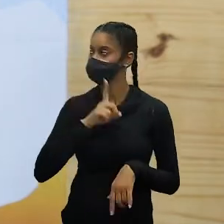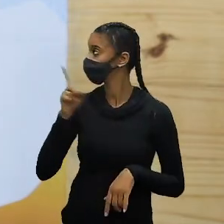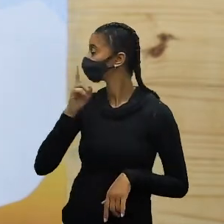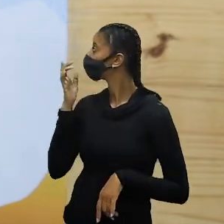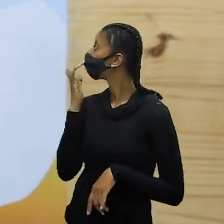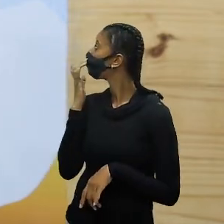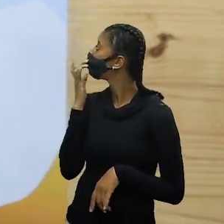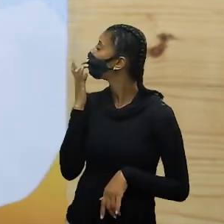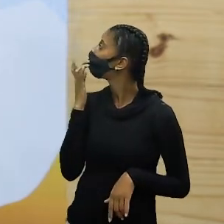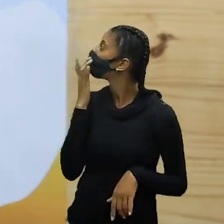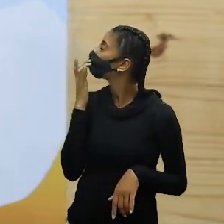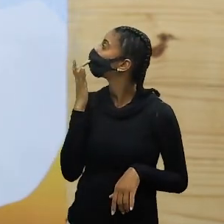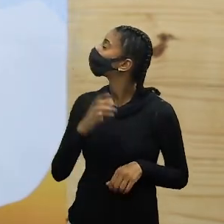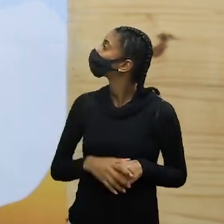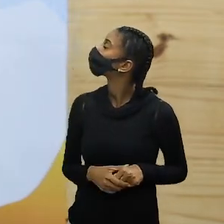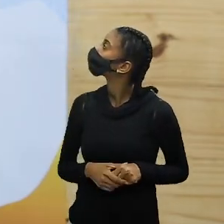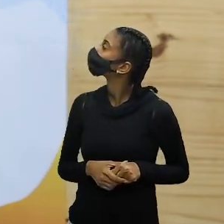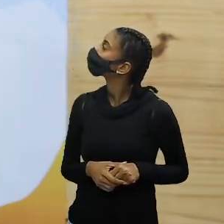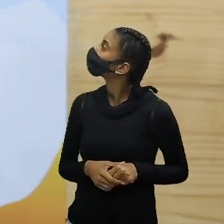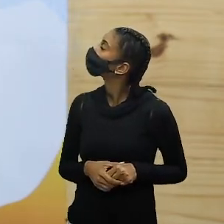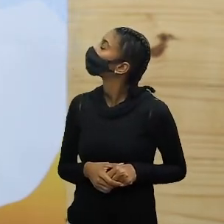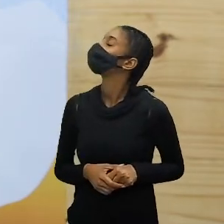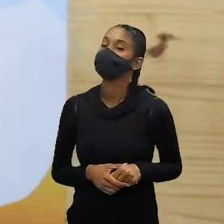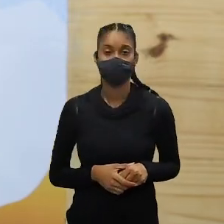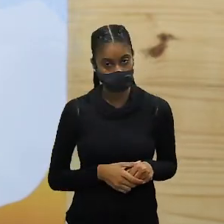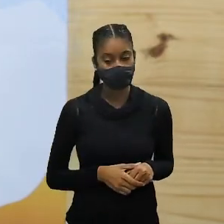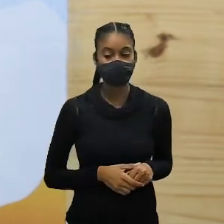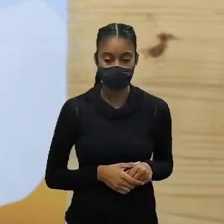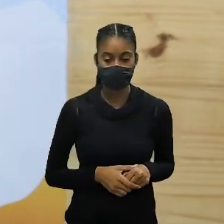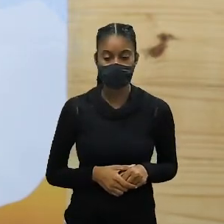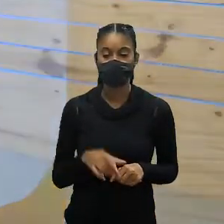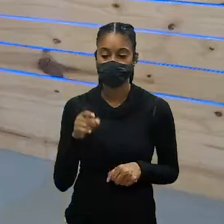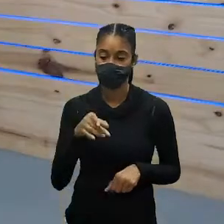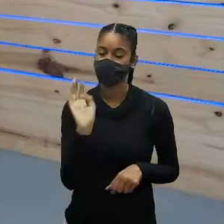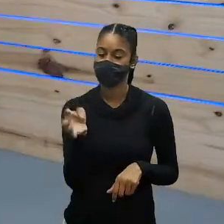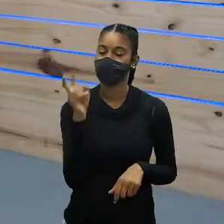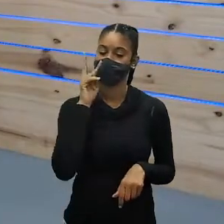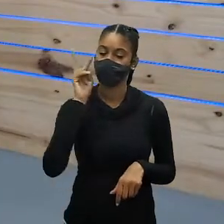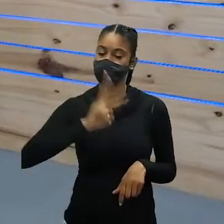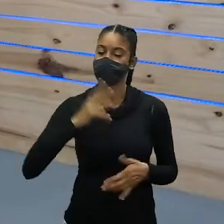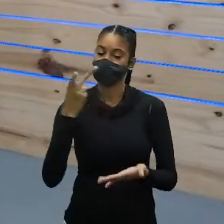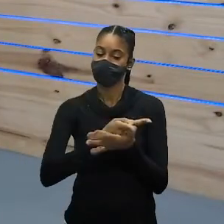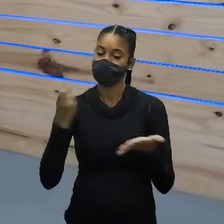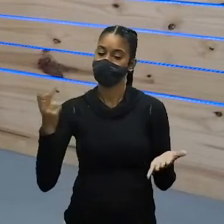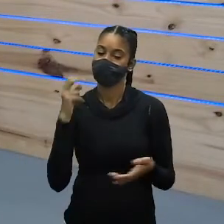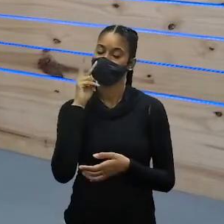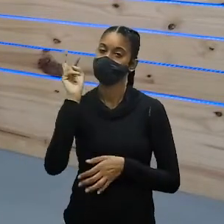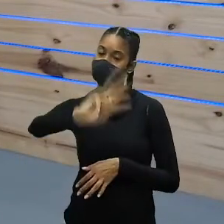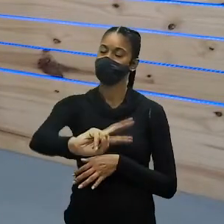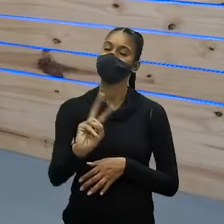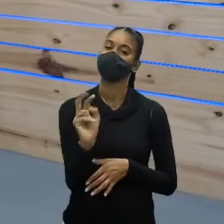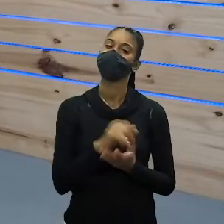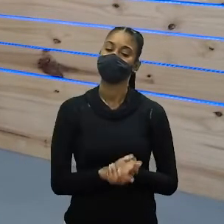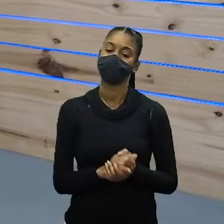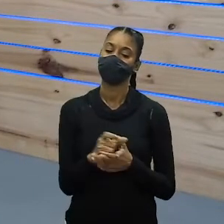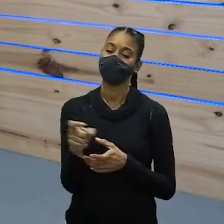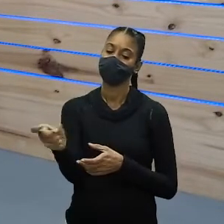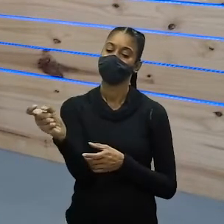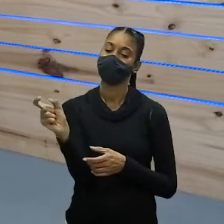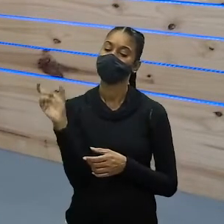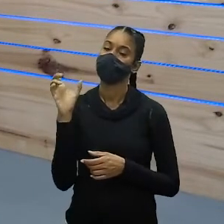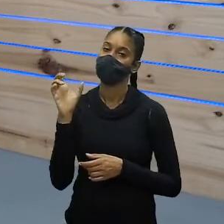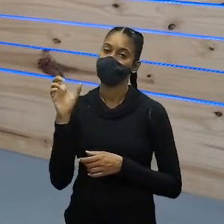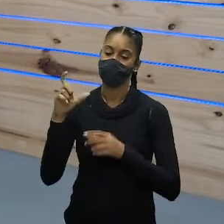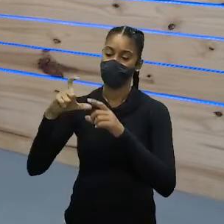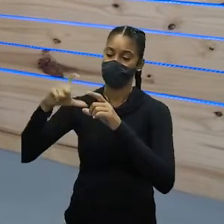essas situações. A da direita, certamente você já vivenciou, né? Colocar uma bebida, uma